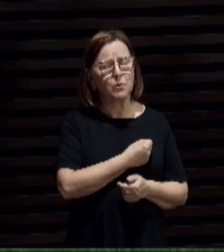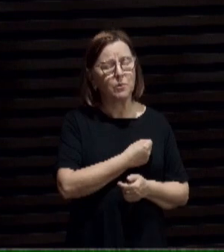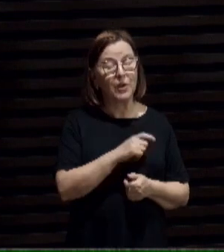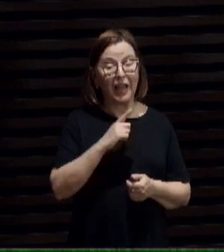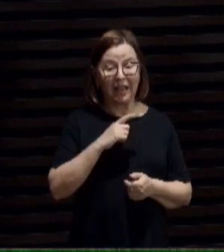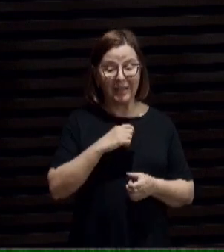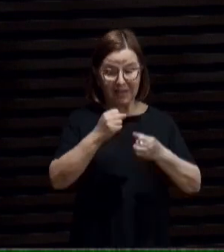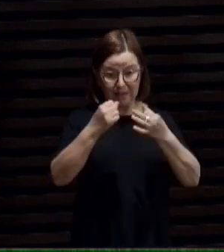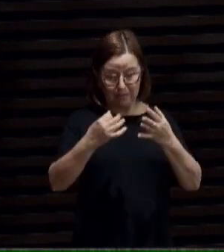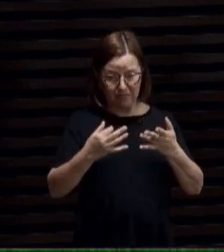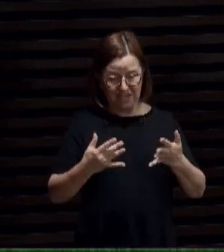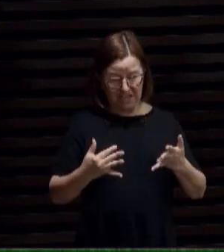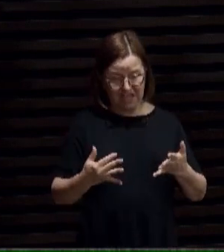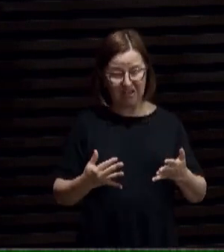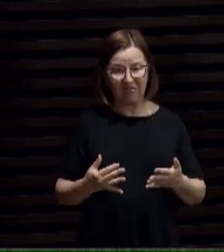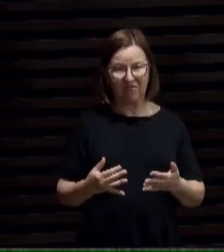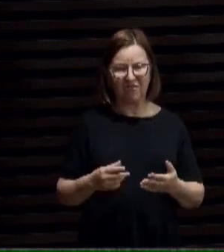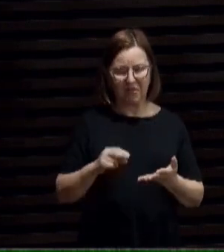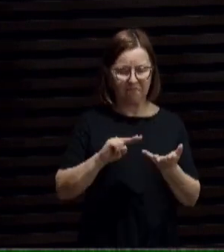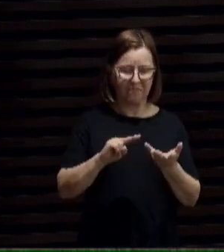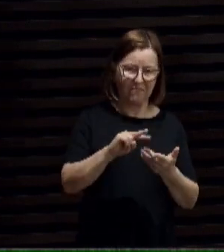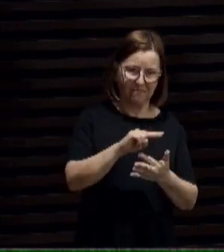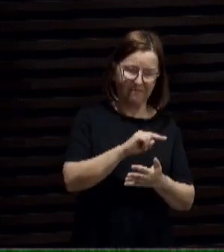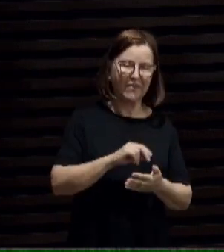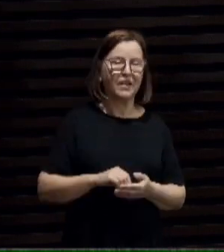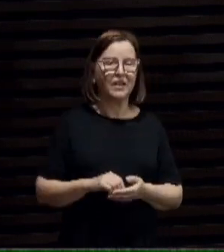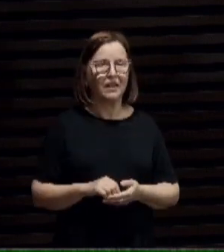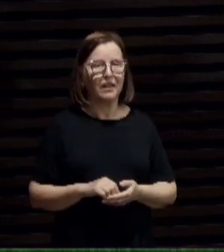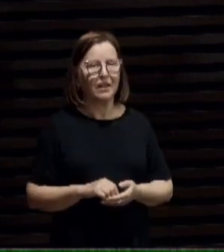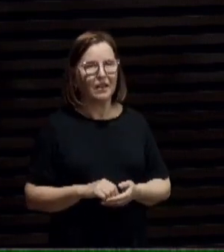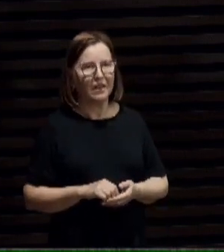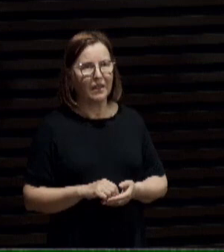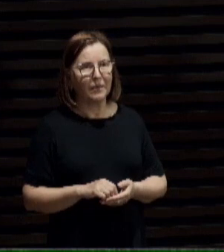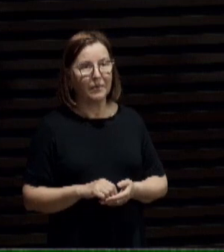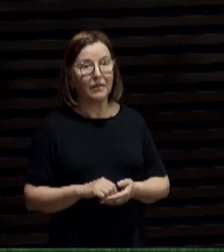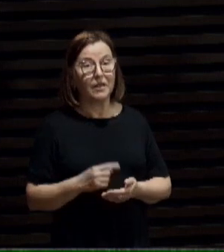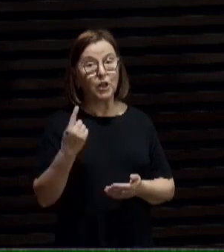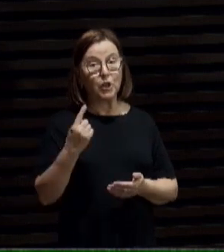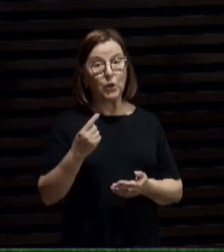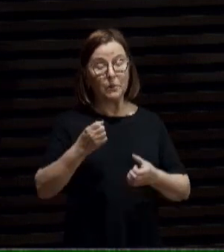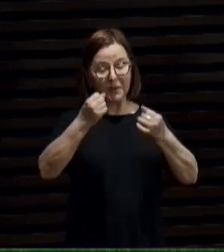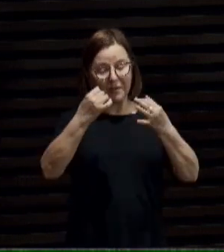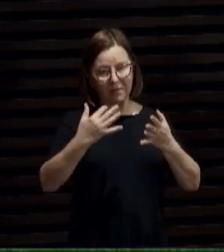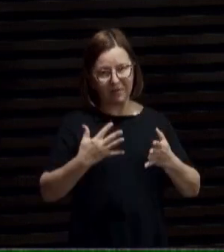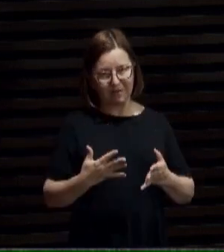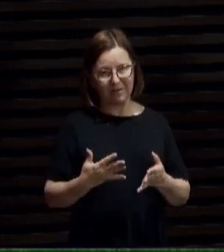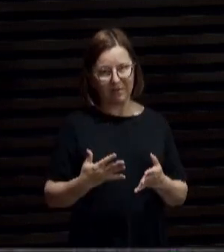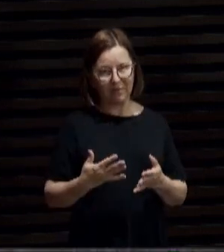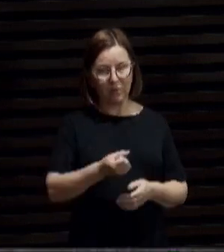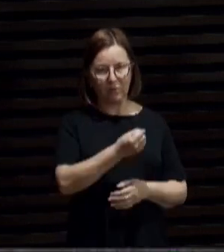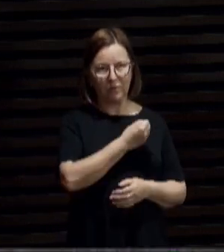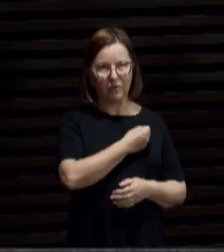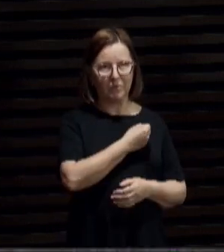variadas oferecidas durante os 2 milênios, e uma delas é que o número